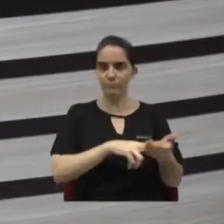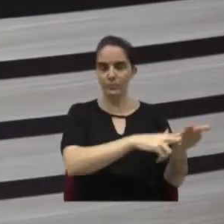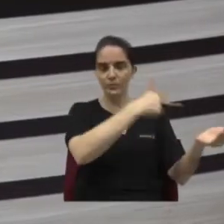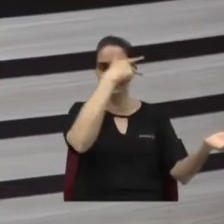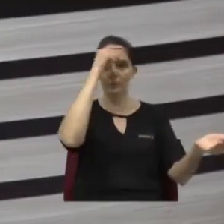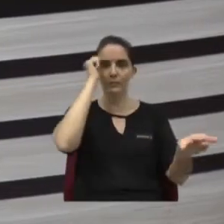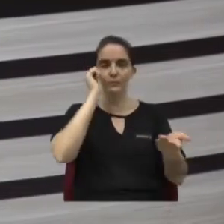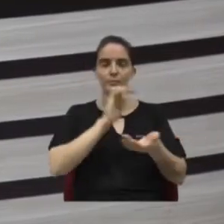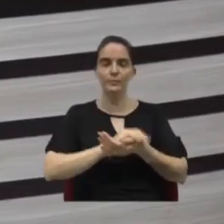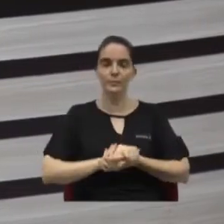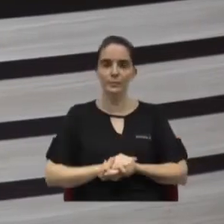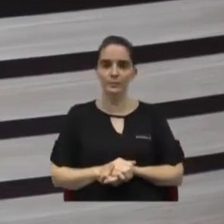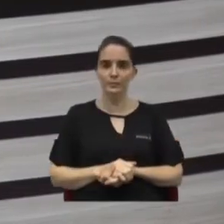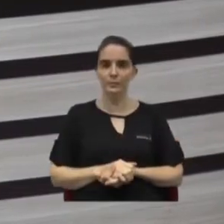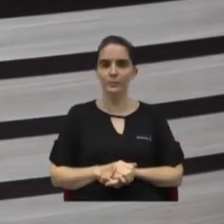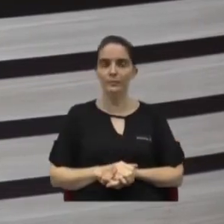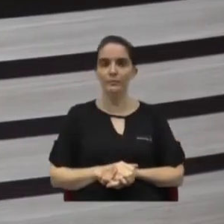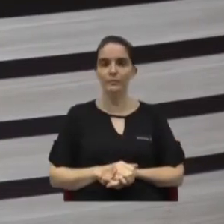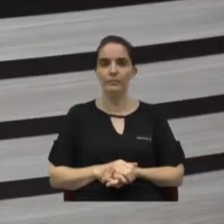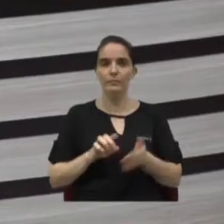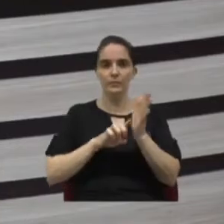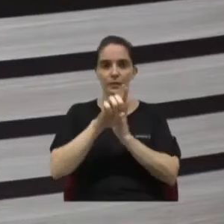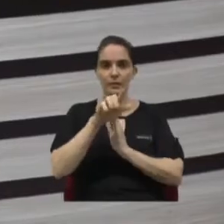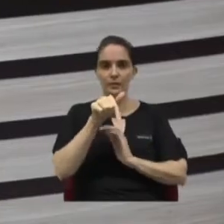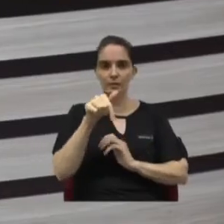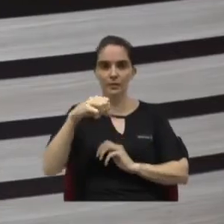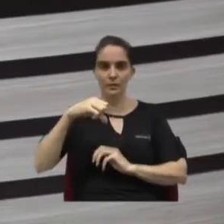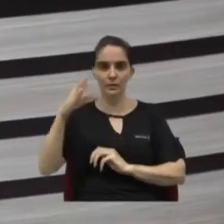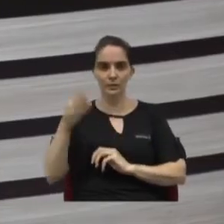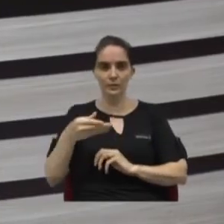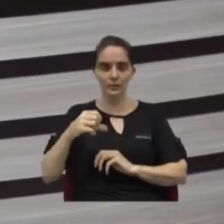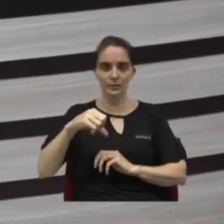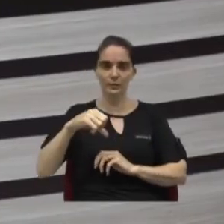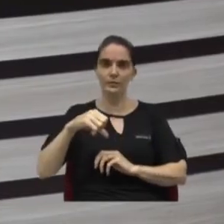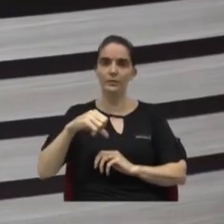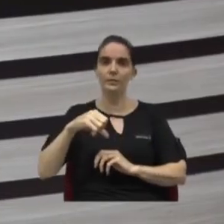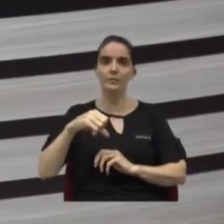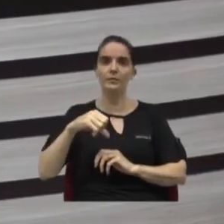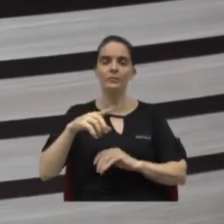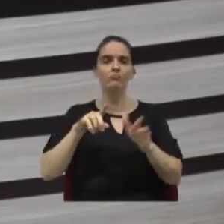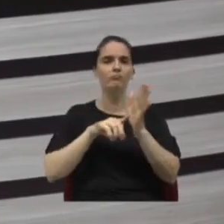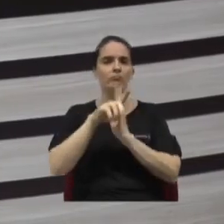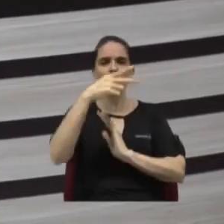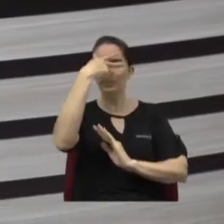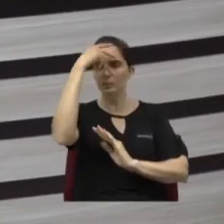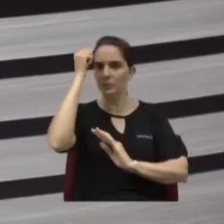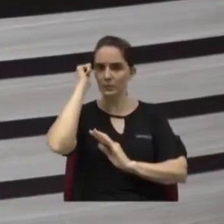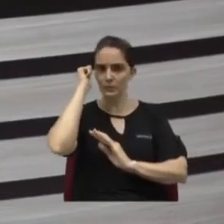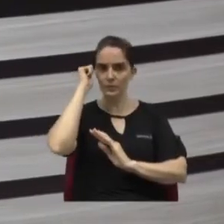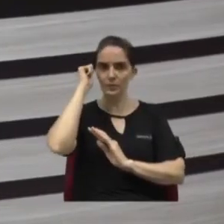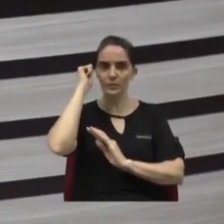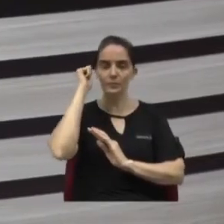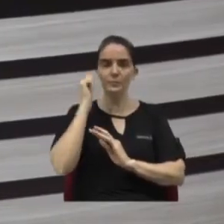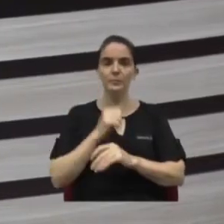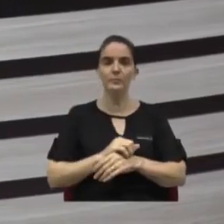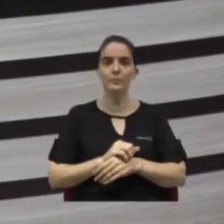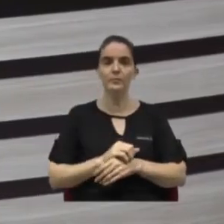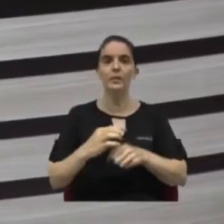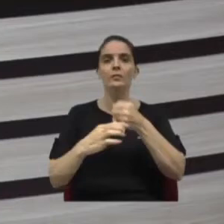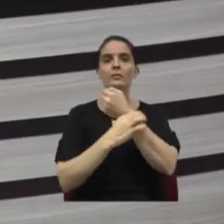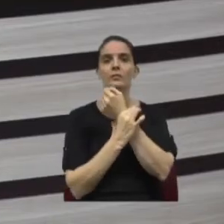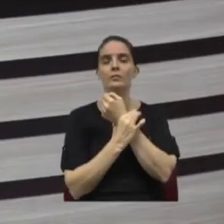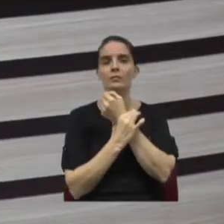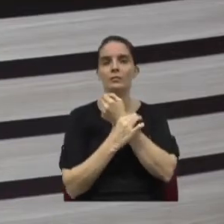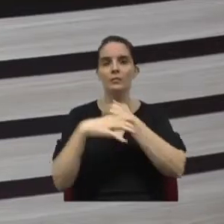será enviado ao Executivo. Requerimento 79/2019 requer informações ao Poder Executivo sobre a segurança